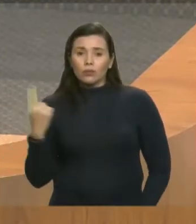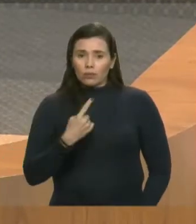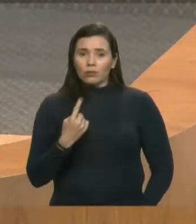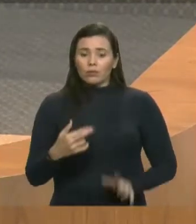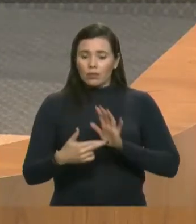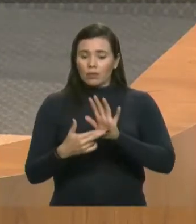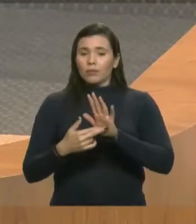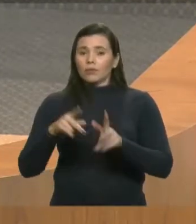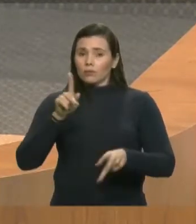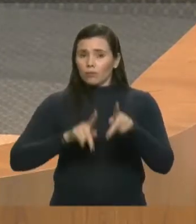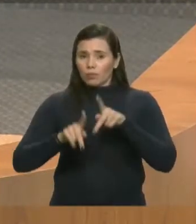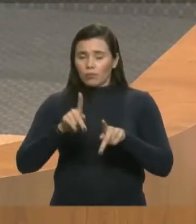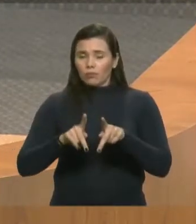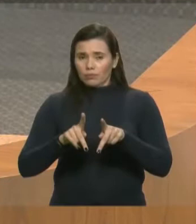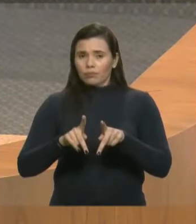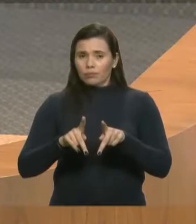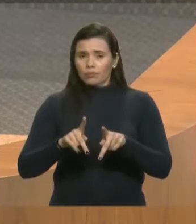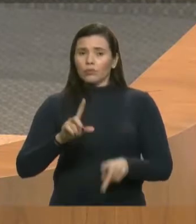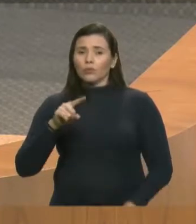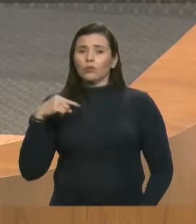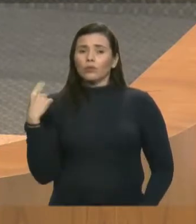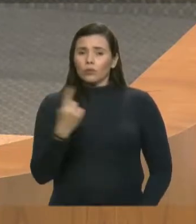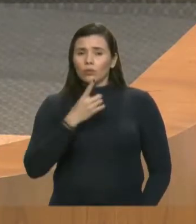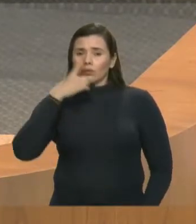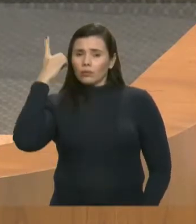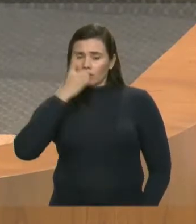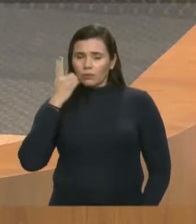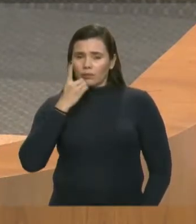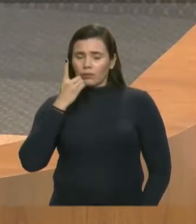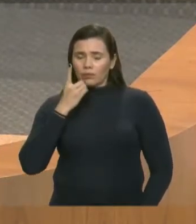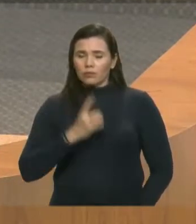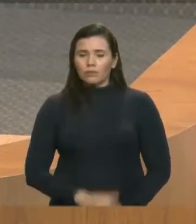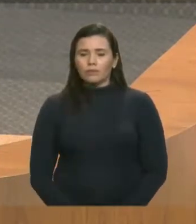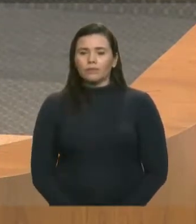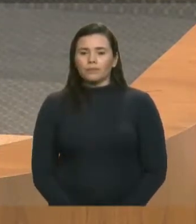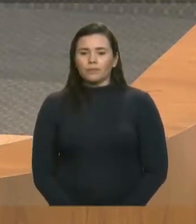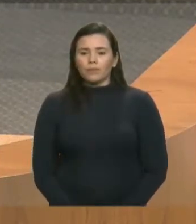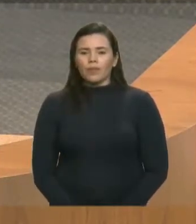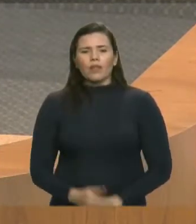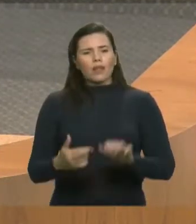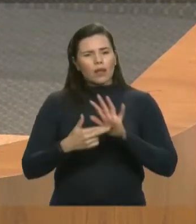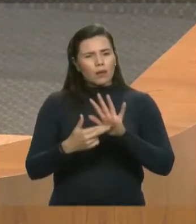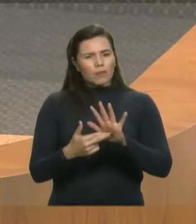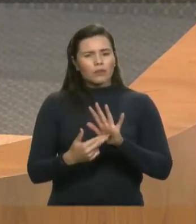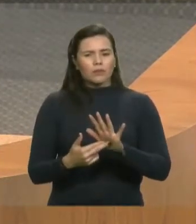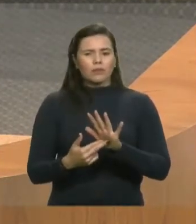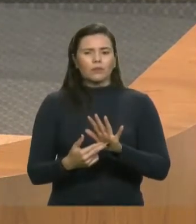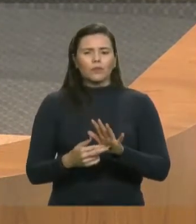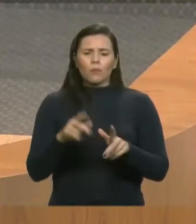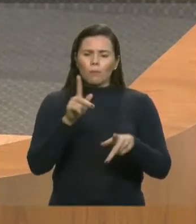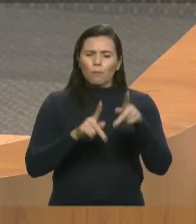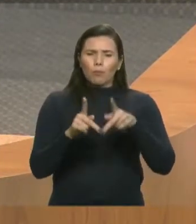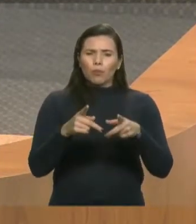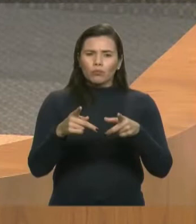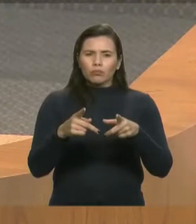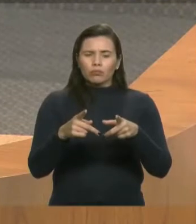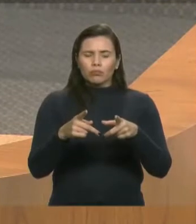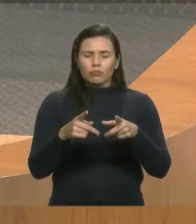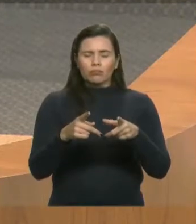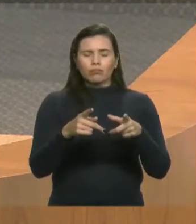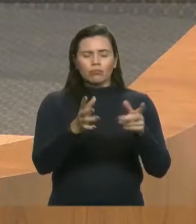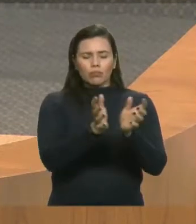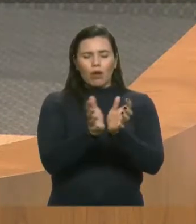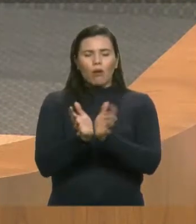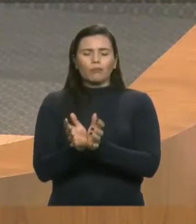parlamentares que representamos o povo do Maranhão, representamos a população indígena do